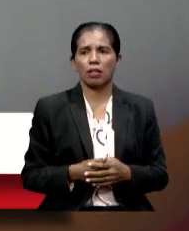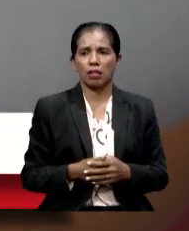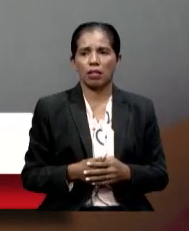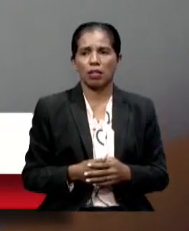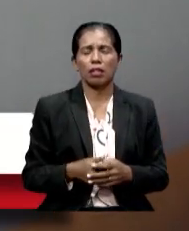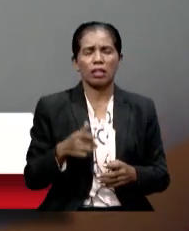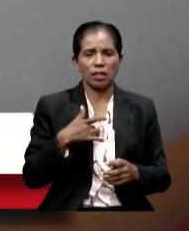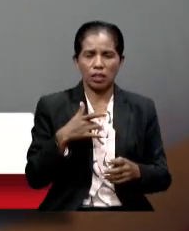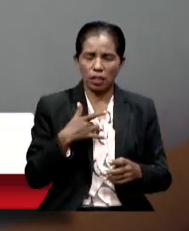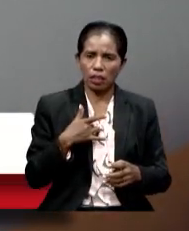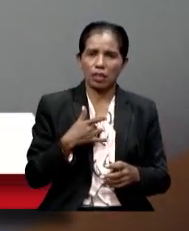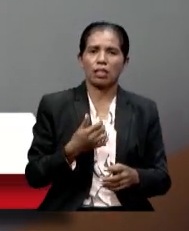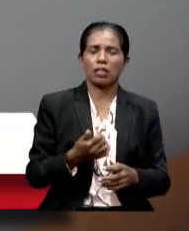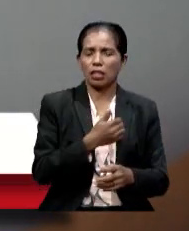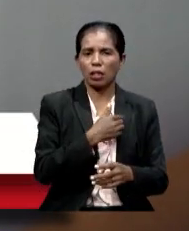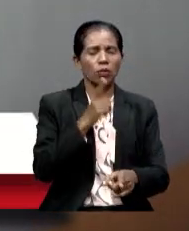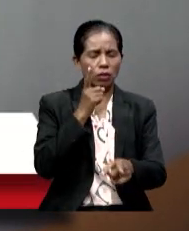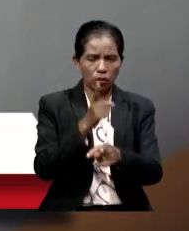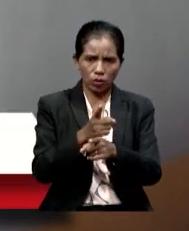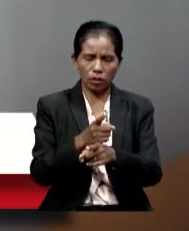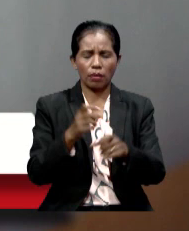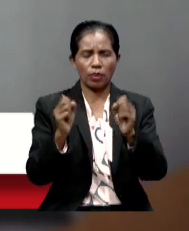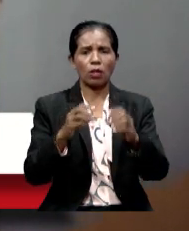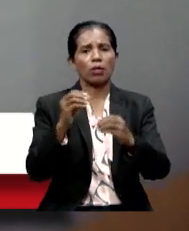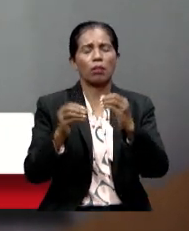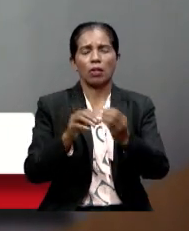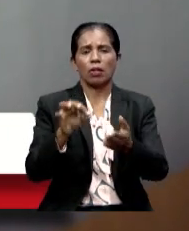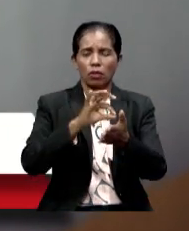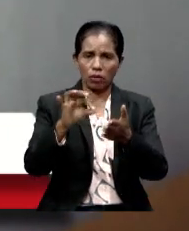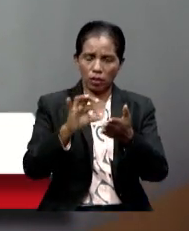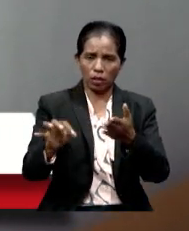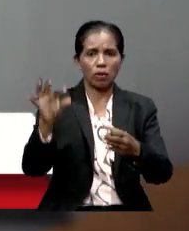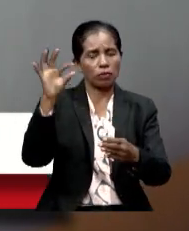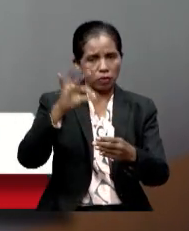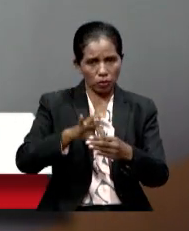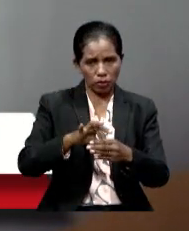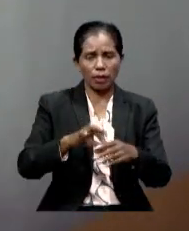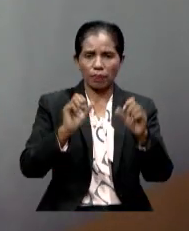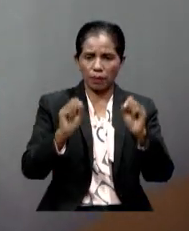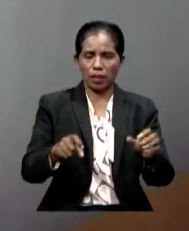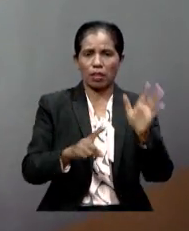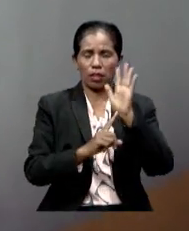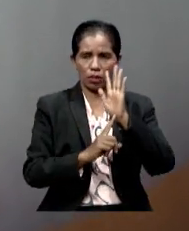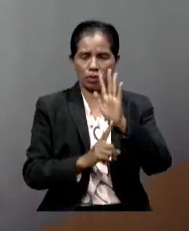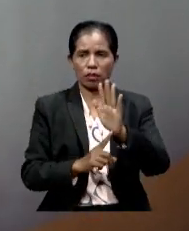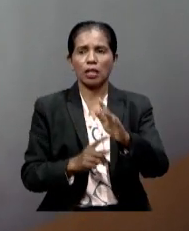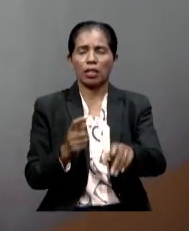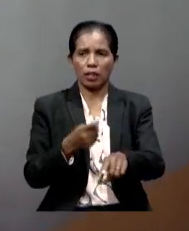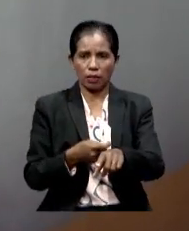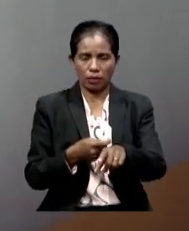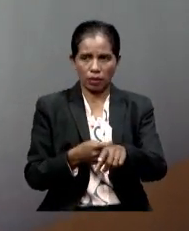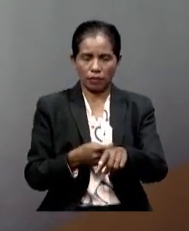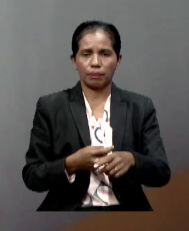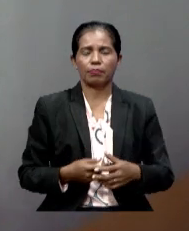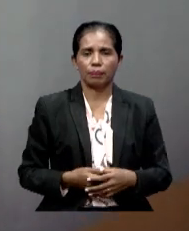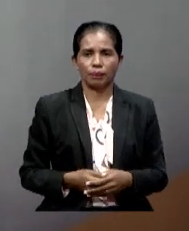reclama salvo mundo e a questão não deve ser a falar recorre e a tempo né determina a